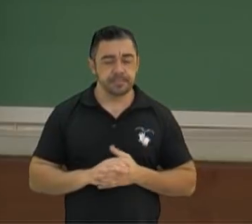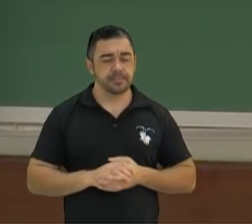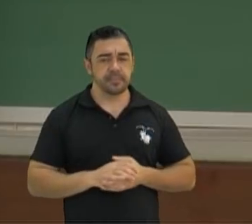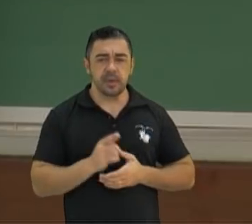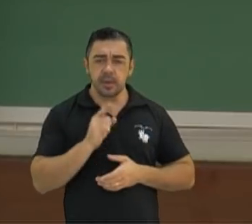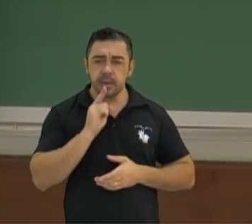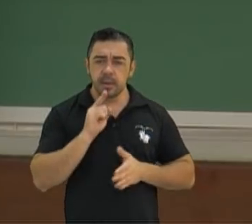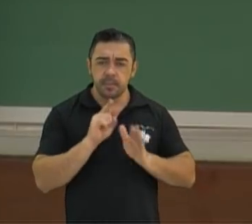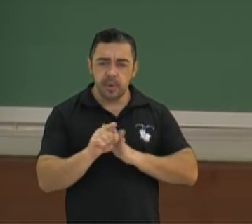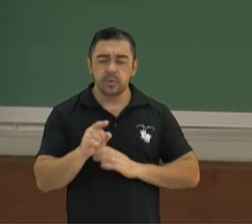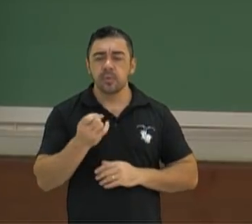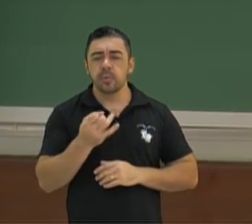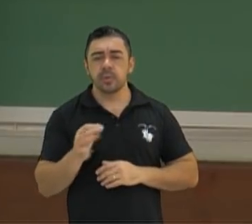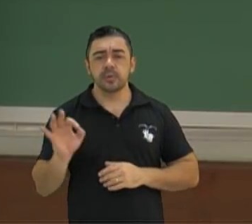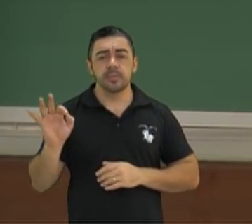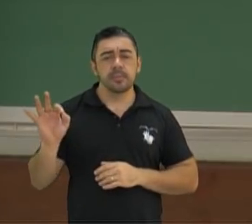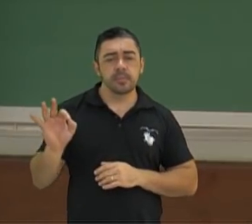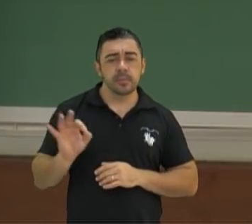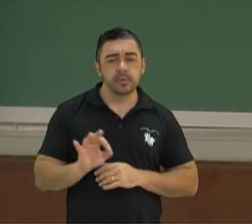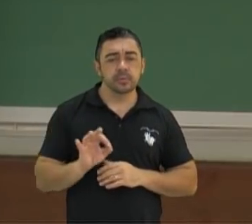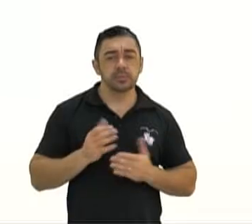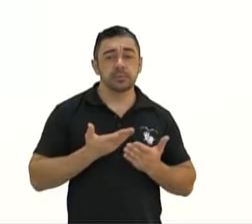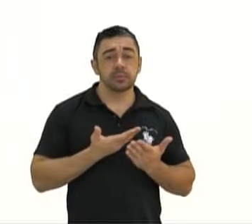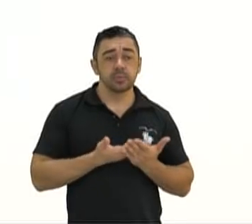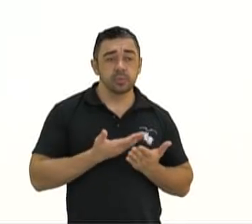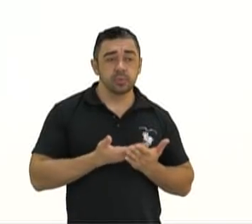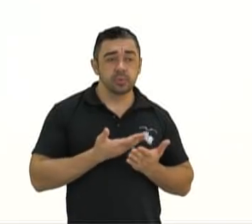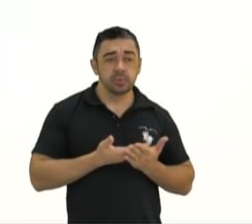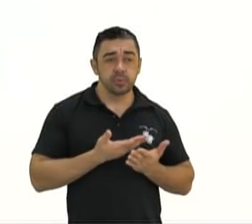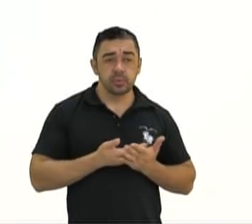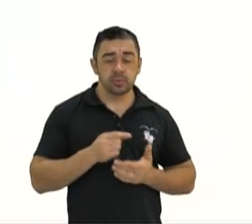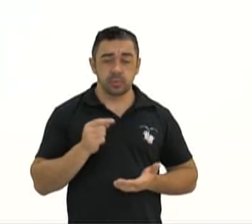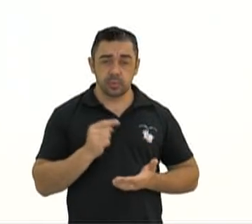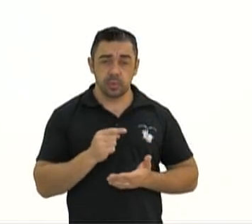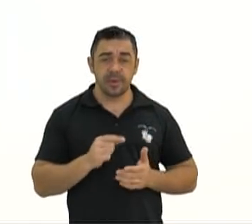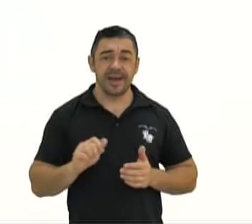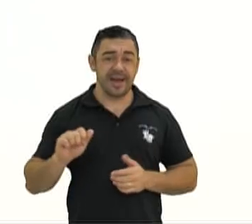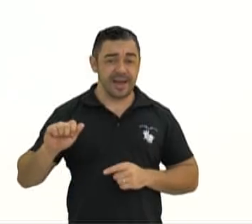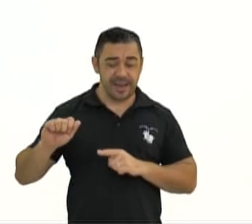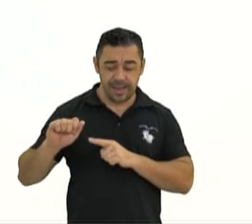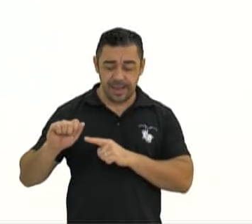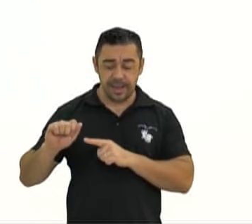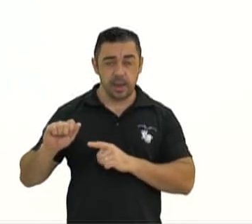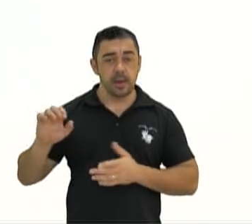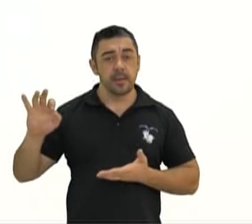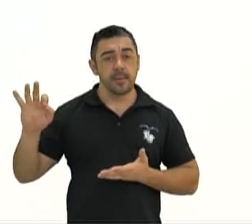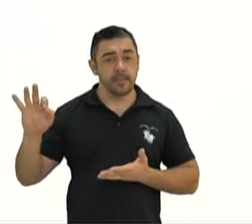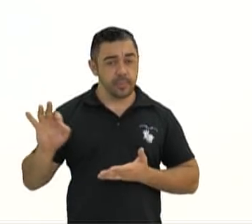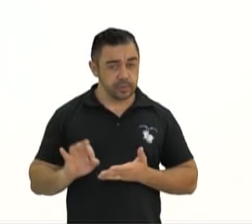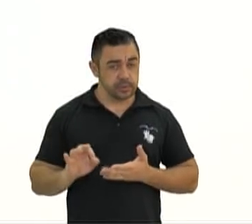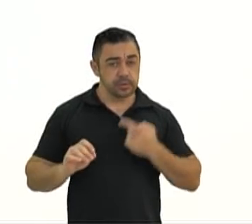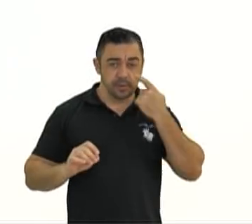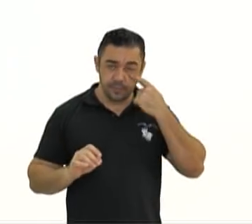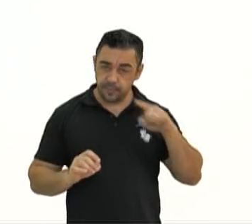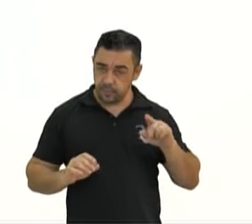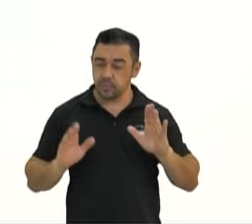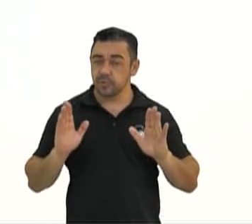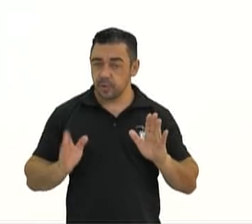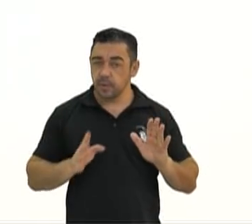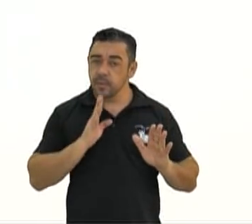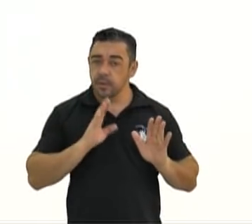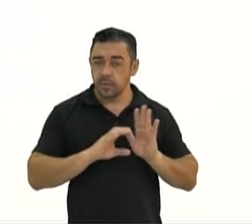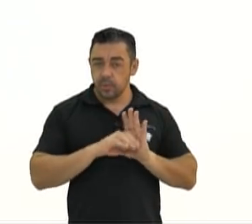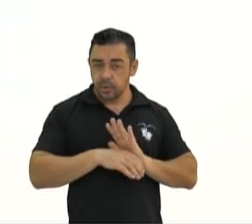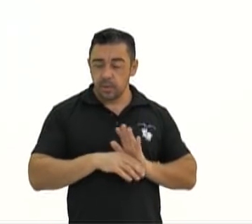a porcentagem de médicos que estudou na Universidade A? Porcentagem, vocês já viram esse conceito.